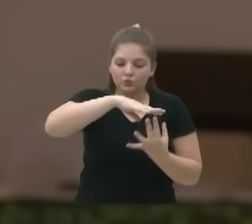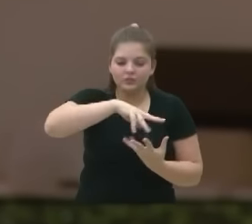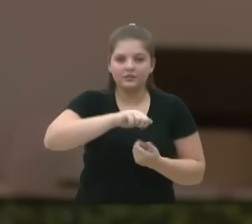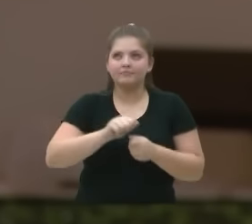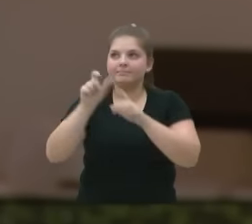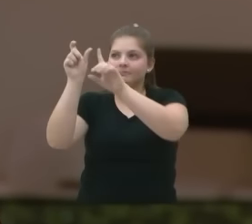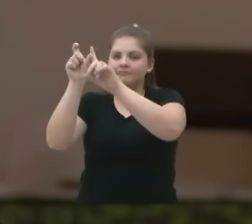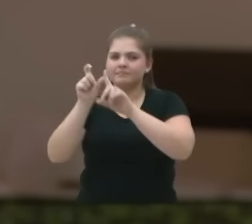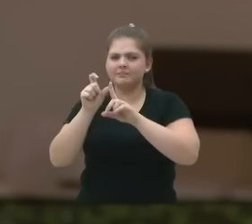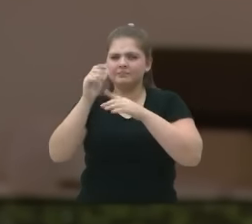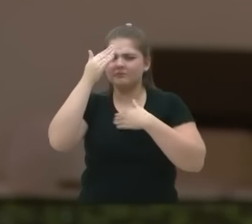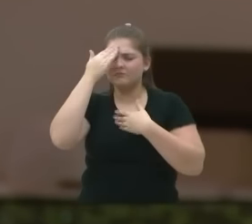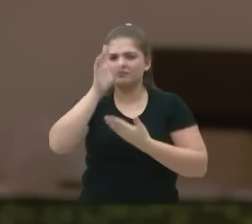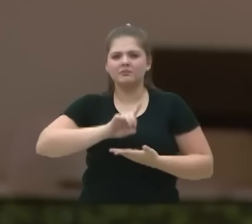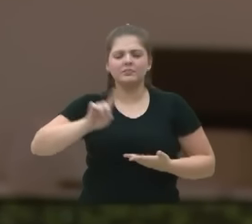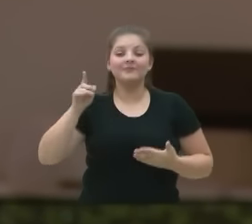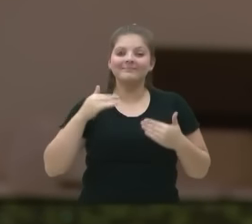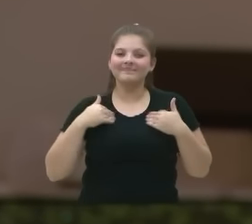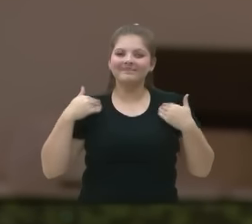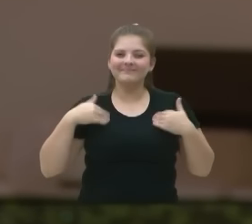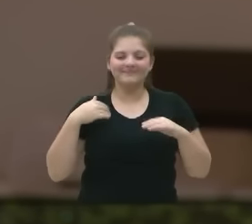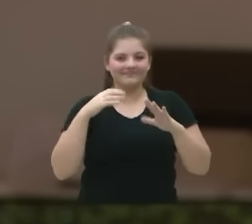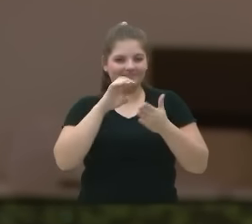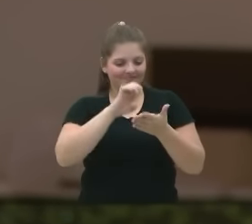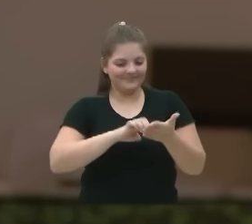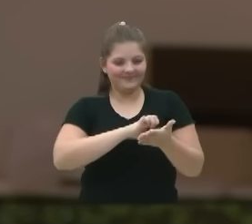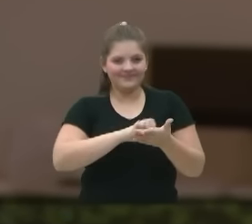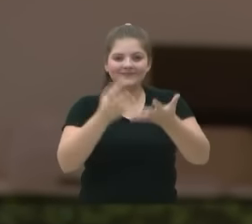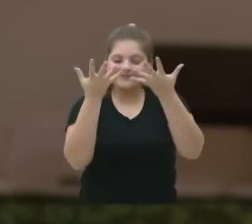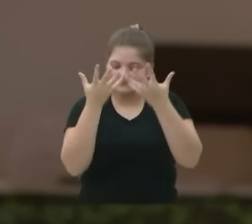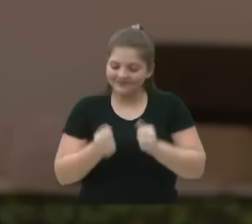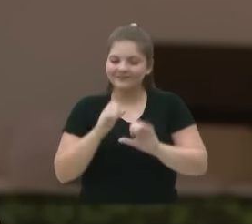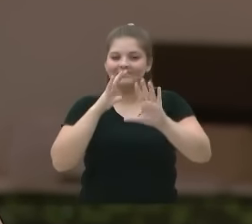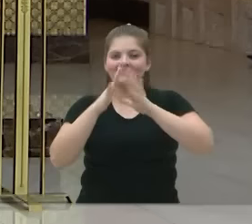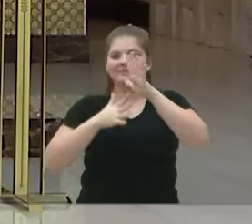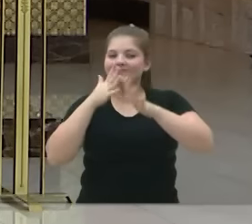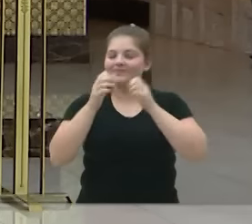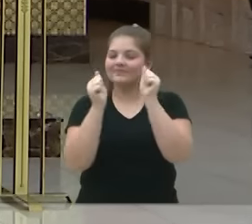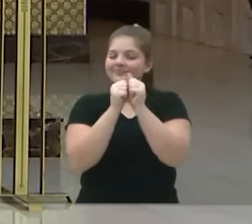Graças a Deus. Com alegria aclamemos o Santo Evangelho cantando.